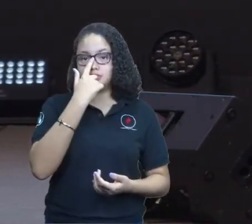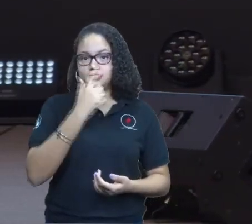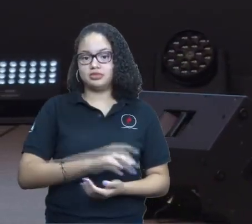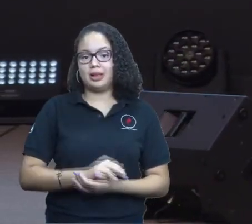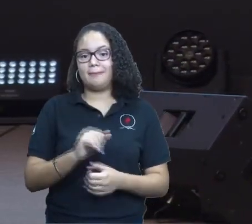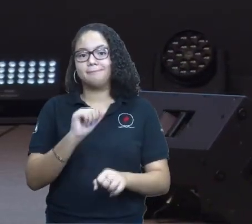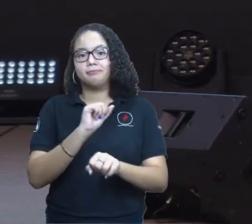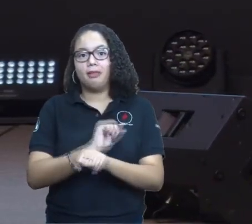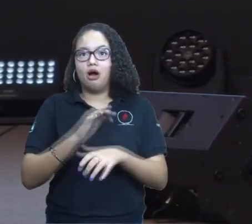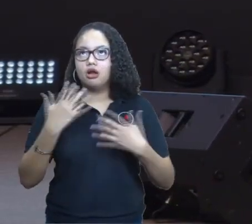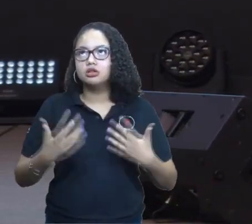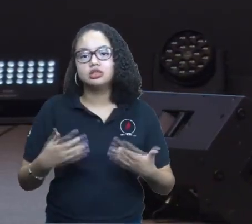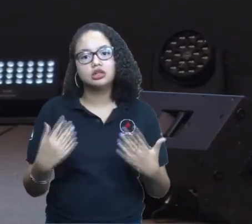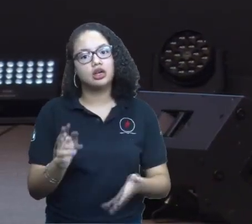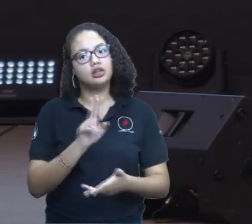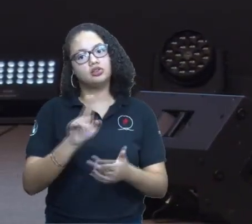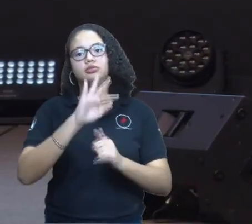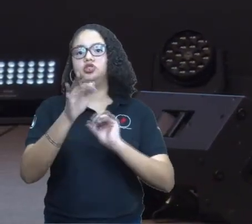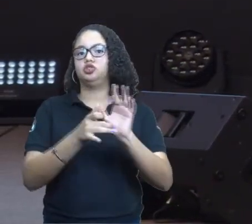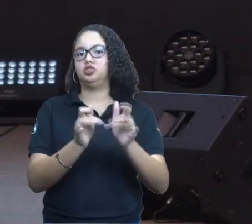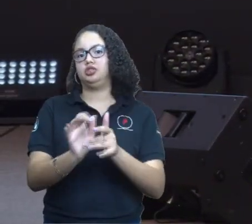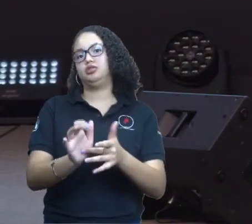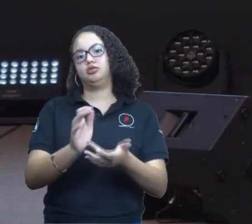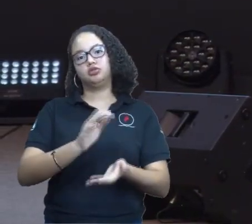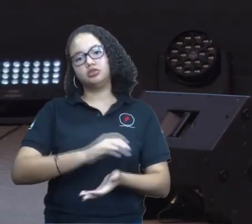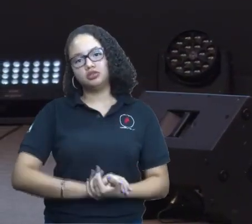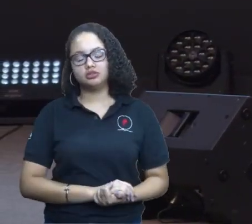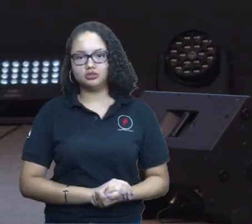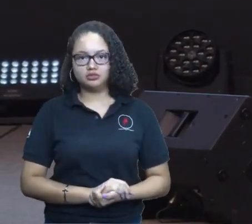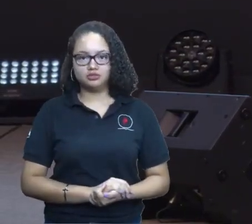para de ser chato em nome de Jesus